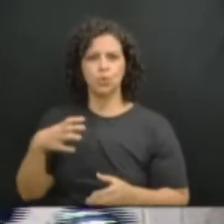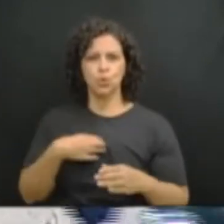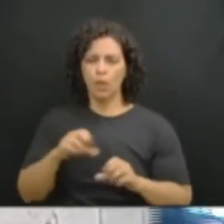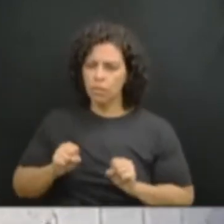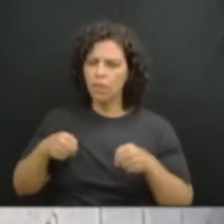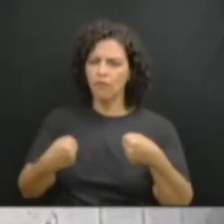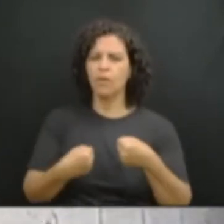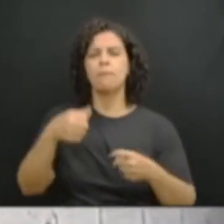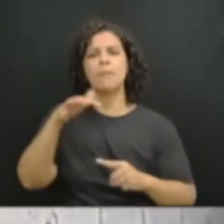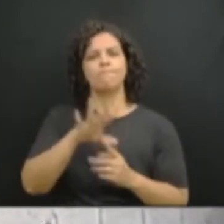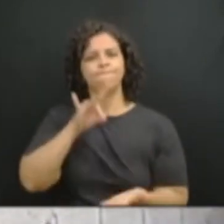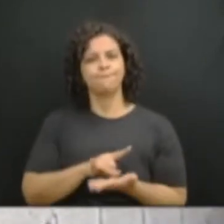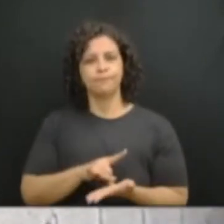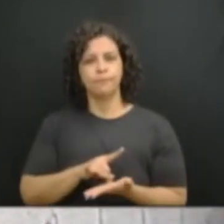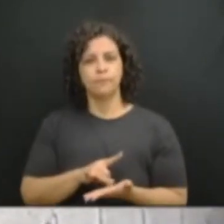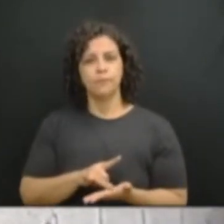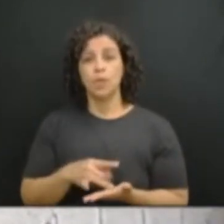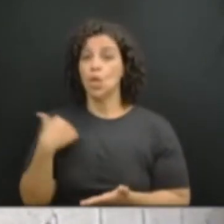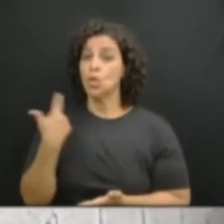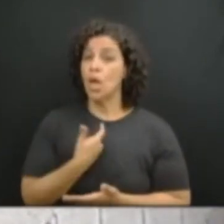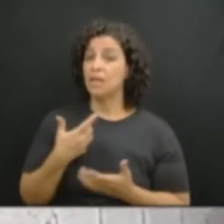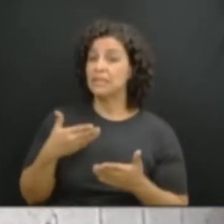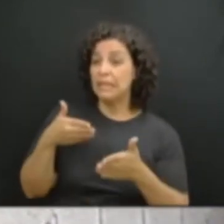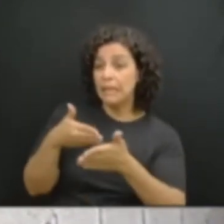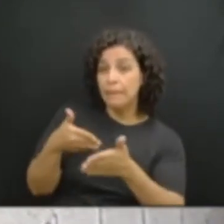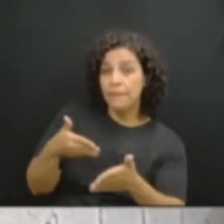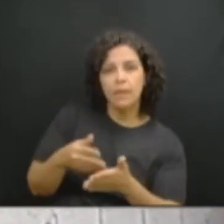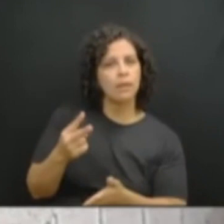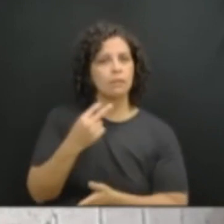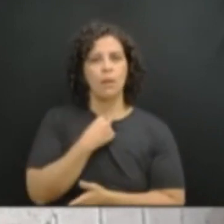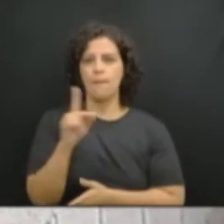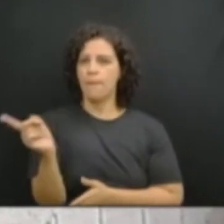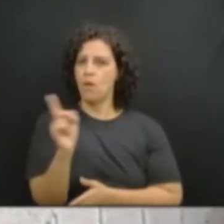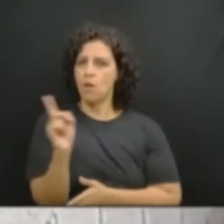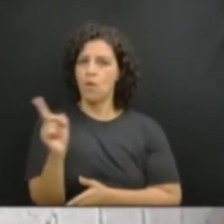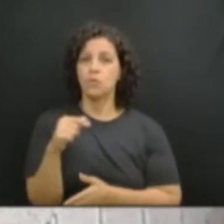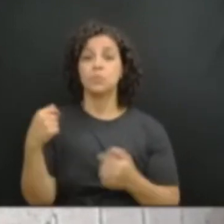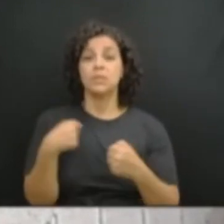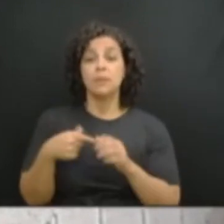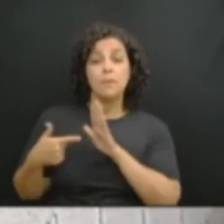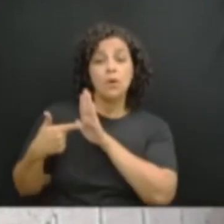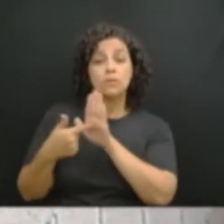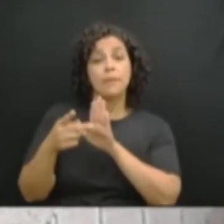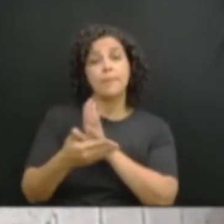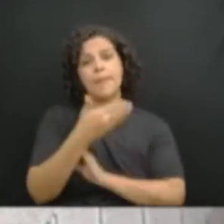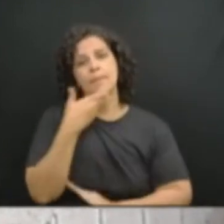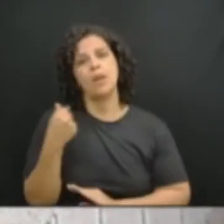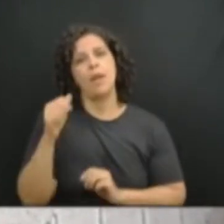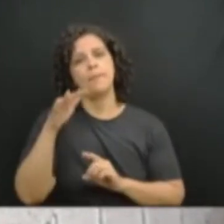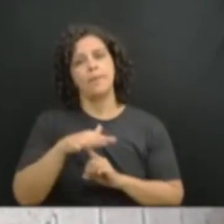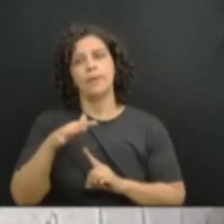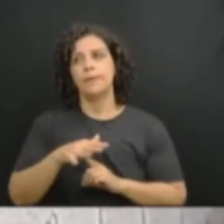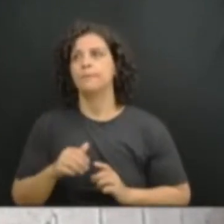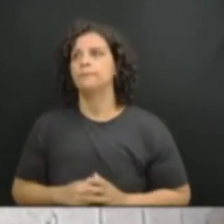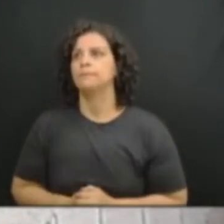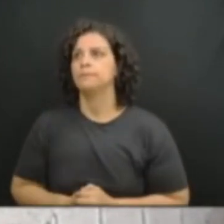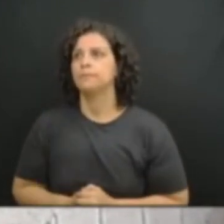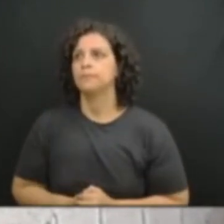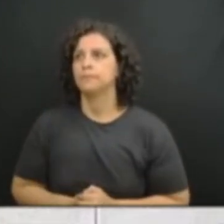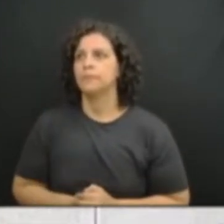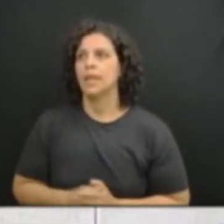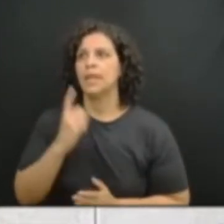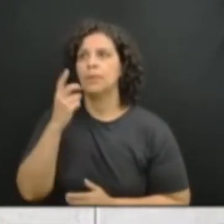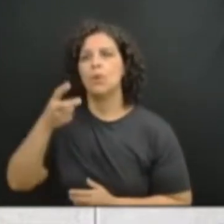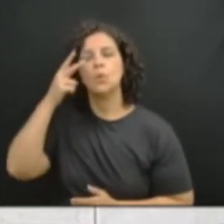defenda o Paraná. Não podemos ter barreiras que não tragam melhorias para o Paraná.